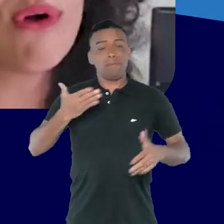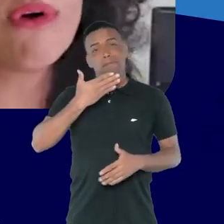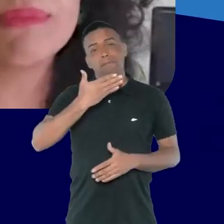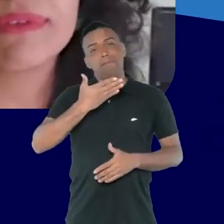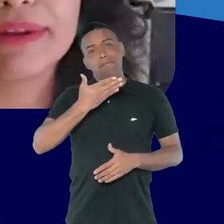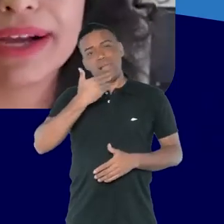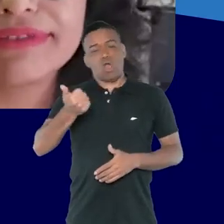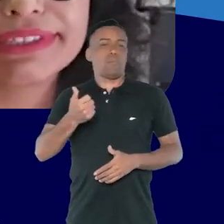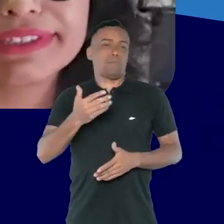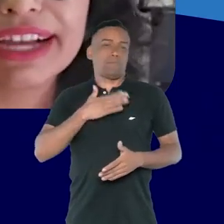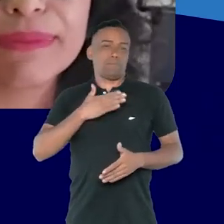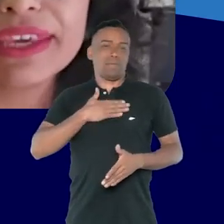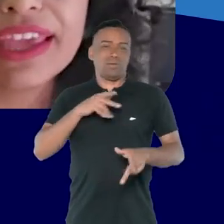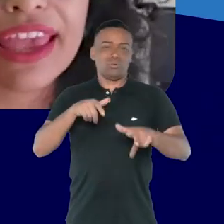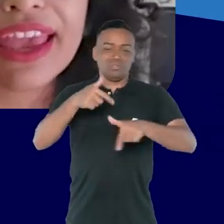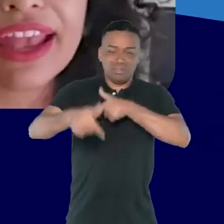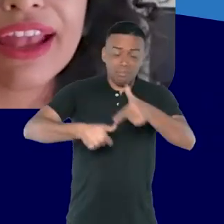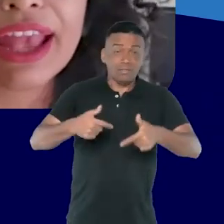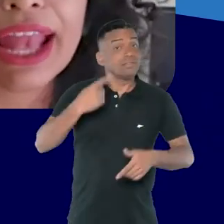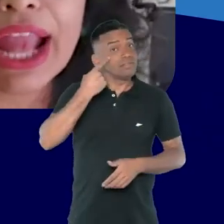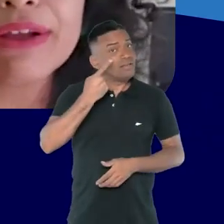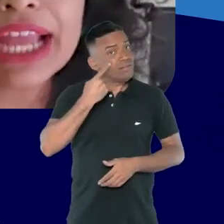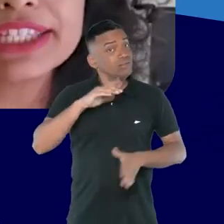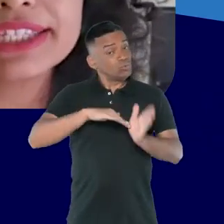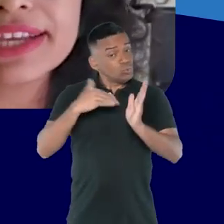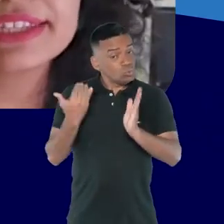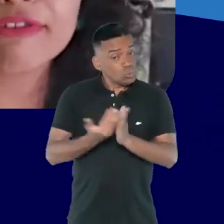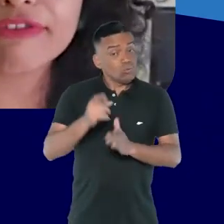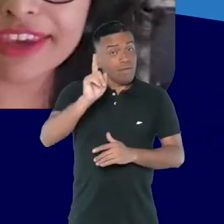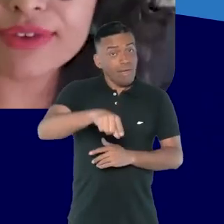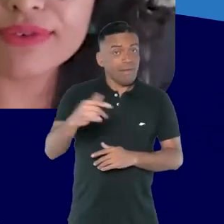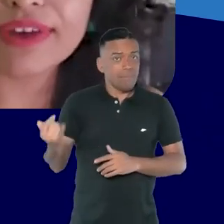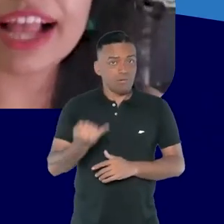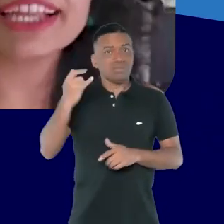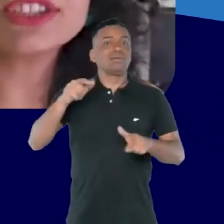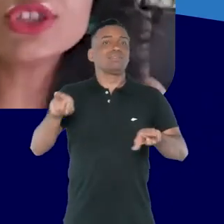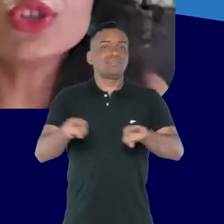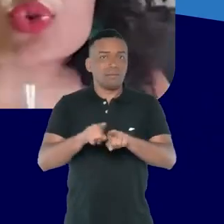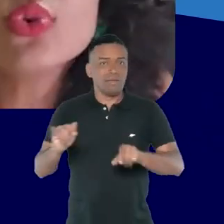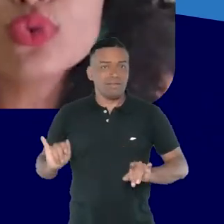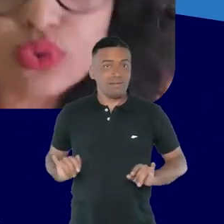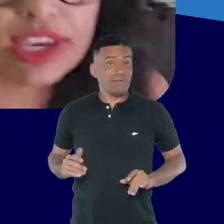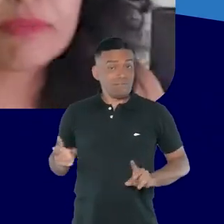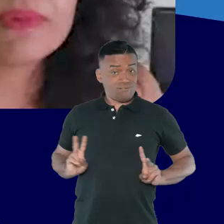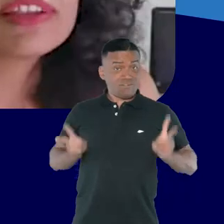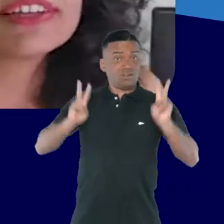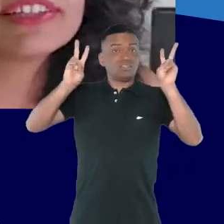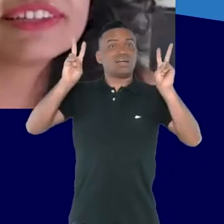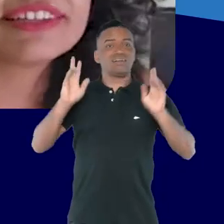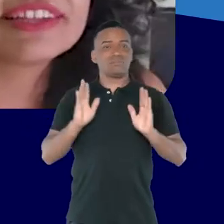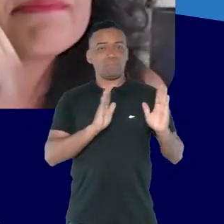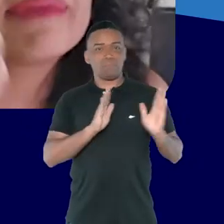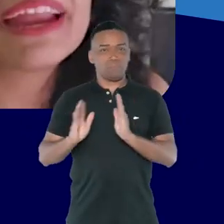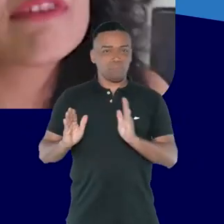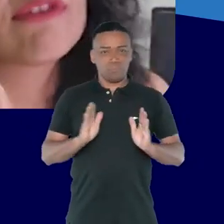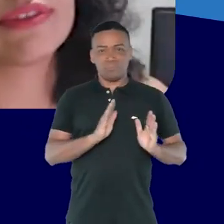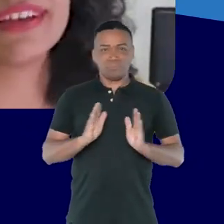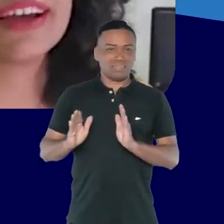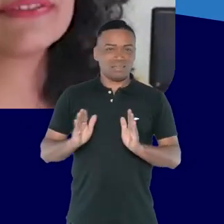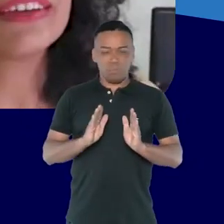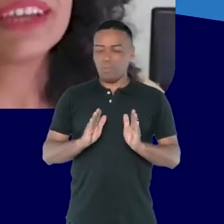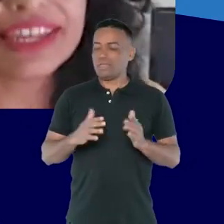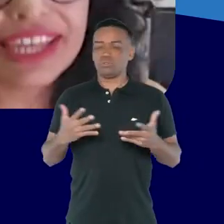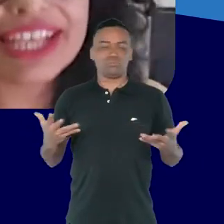redação coroou o meu trabalho, assim, sabe? Uhum. É dizer assim, tá vendo? Além de tudo que é importante, também